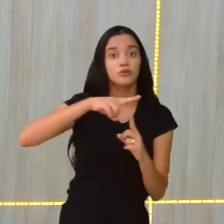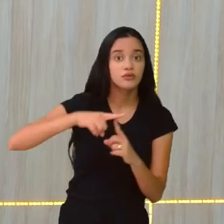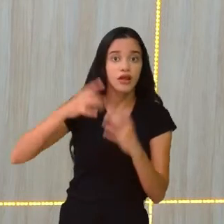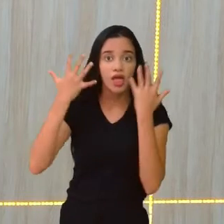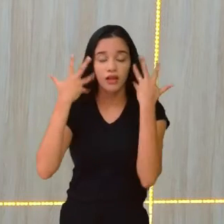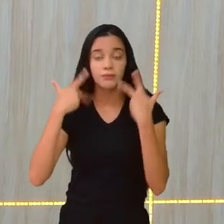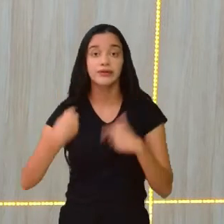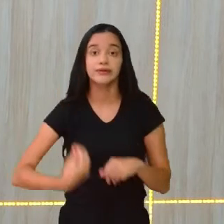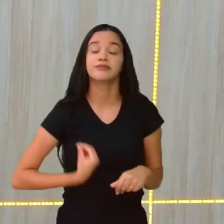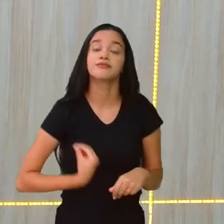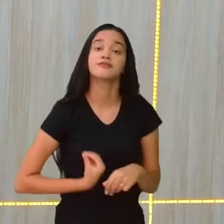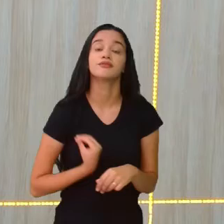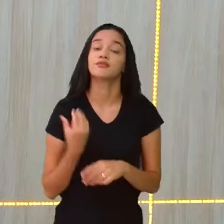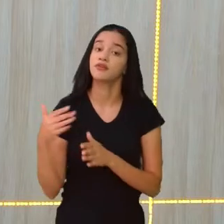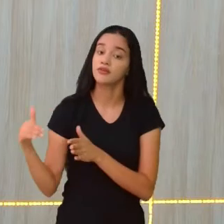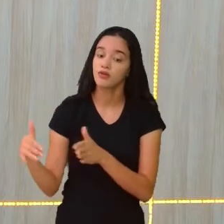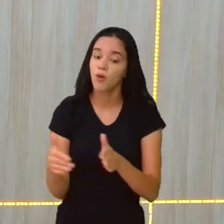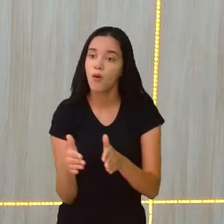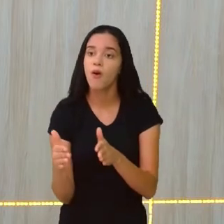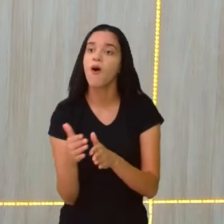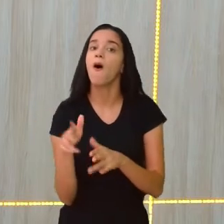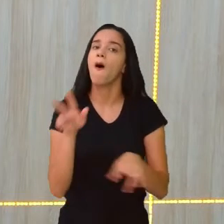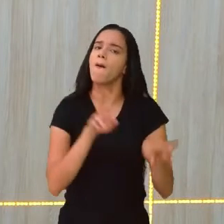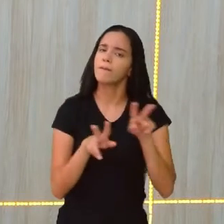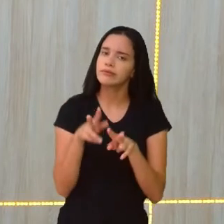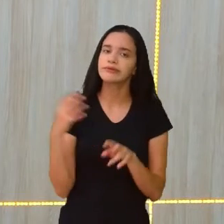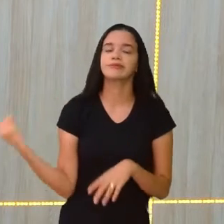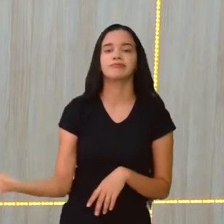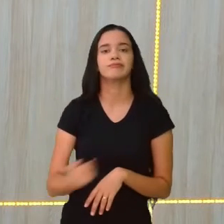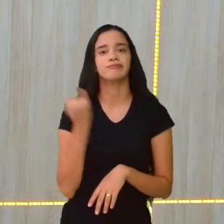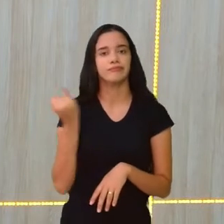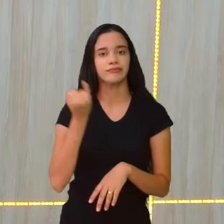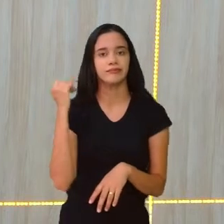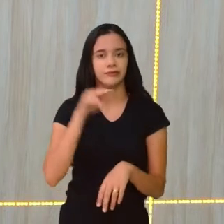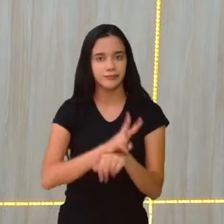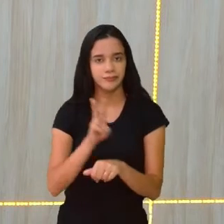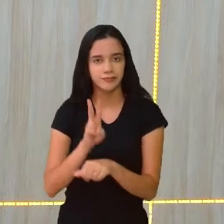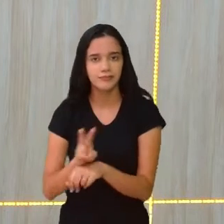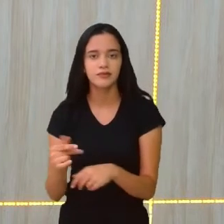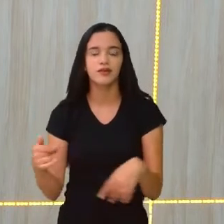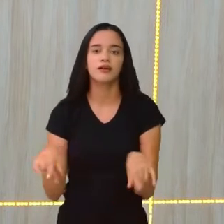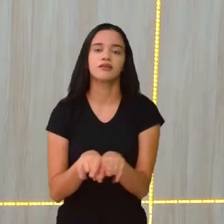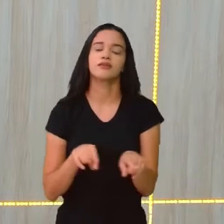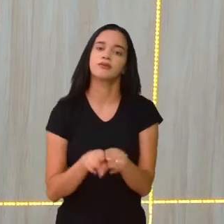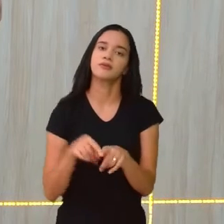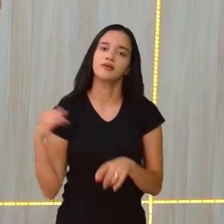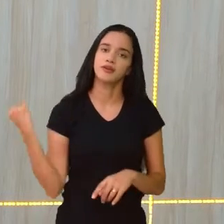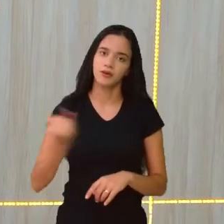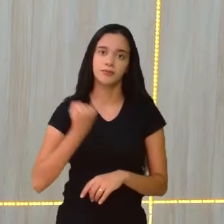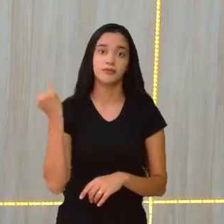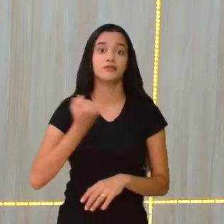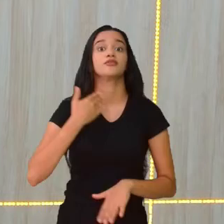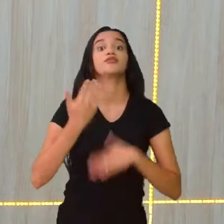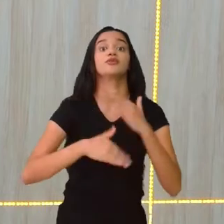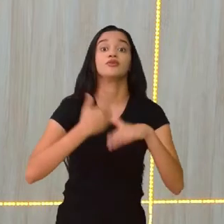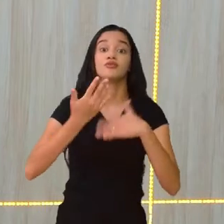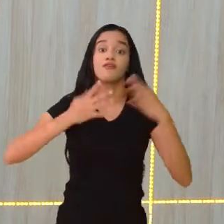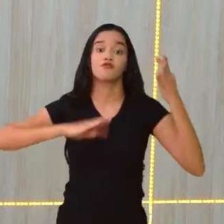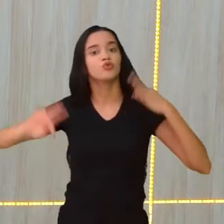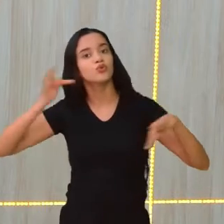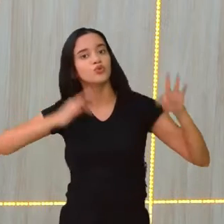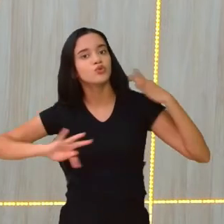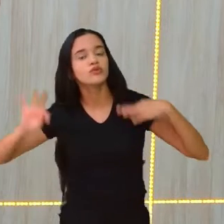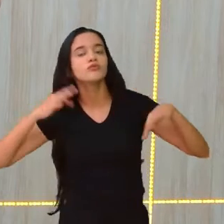ali vivem. Então, observem como é importante essa conservação. E também é importante que se desenvolva o turismo, né? Que